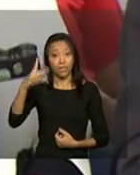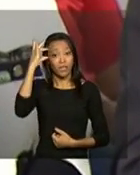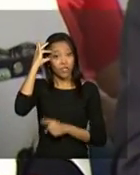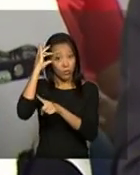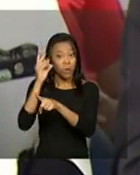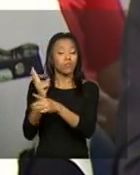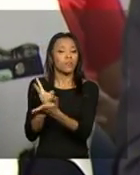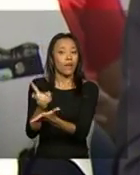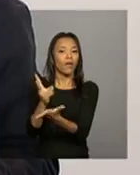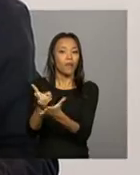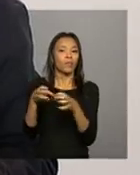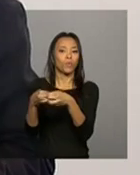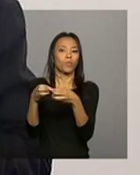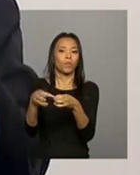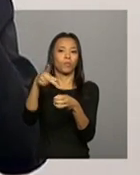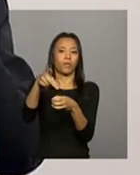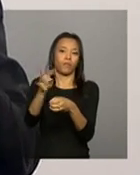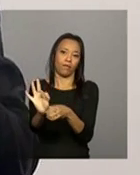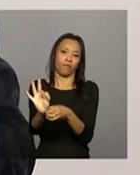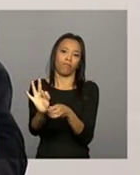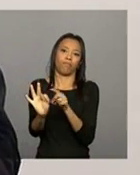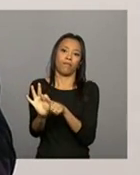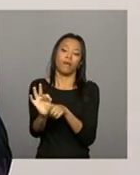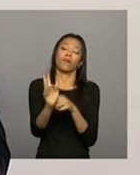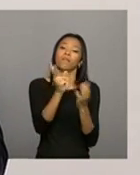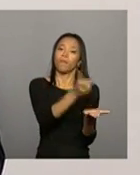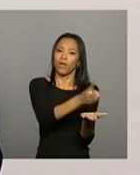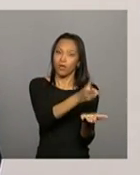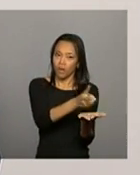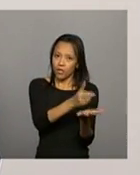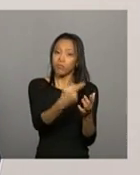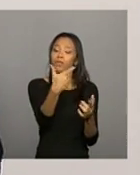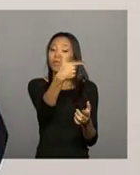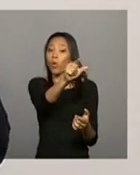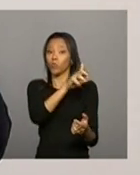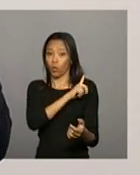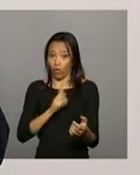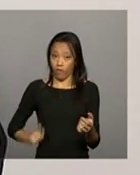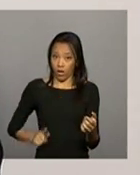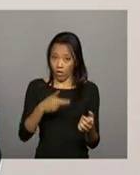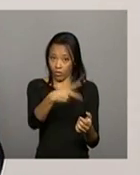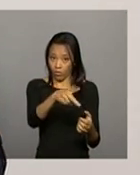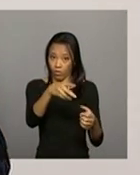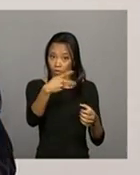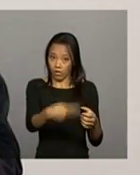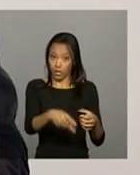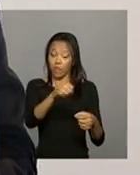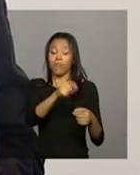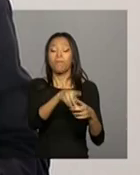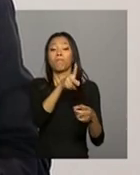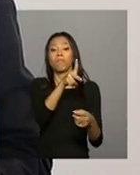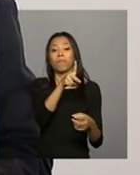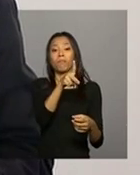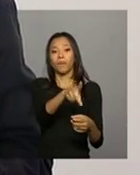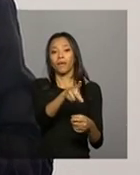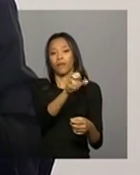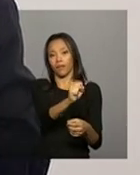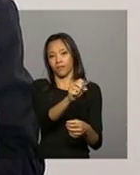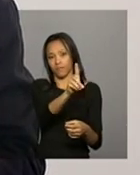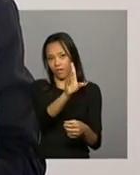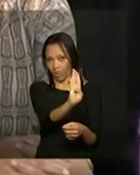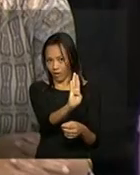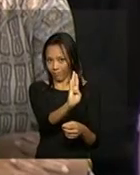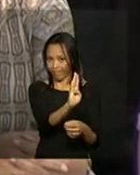do Partido dos Trabalhadores, assim como o governador Reinaldo Azambuja não vai deixar de ser do PSDB.